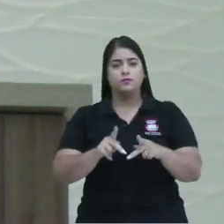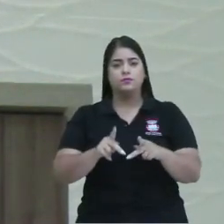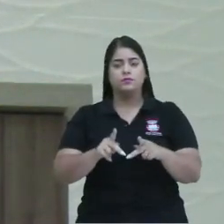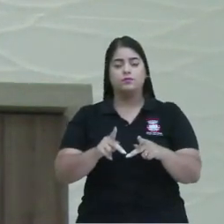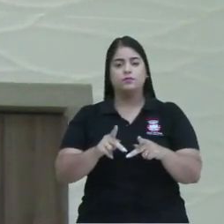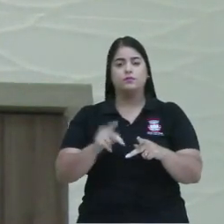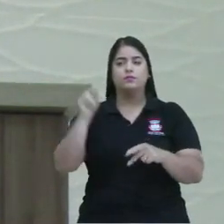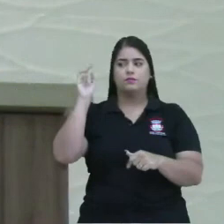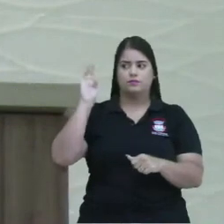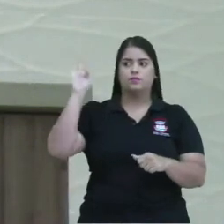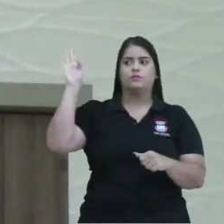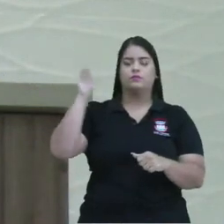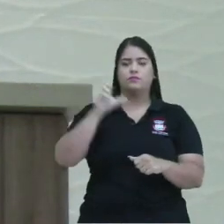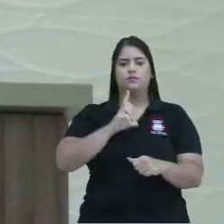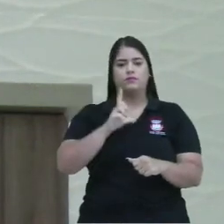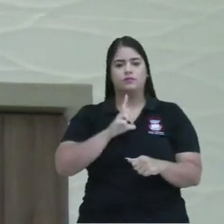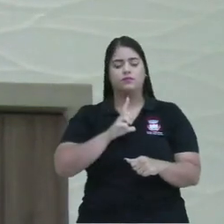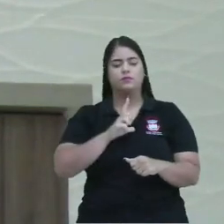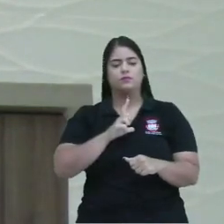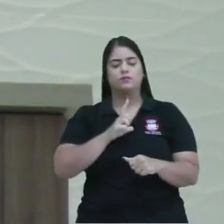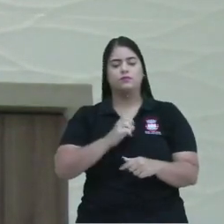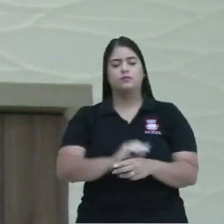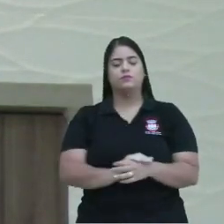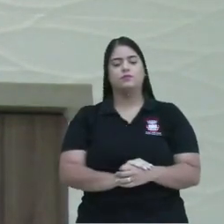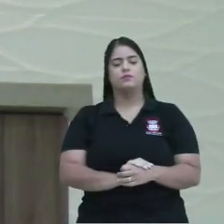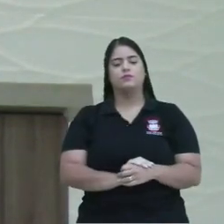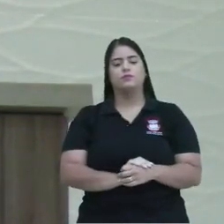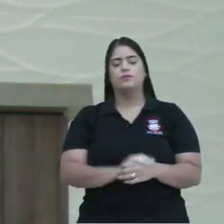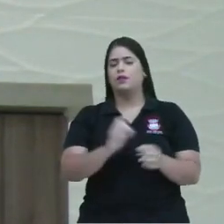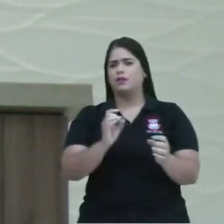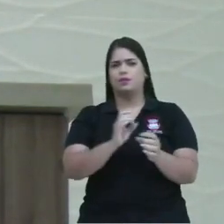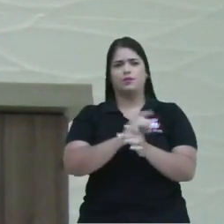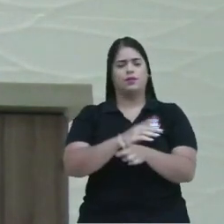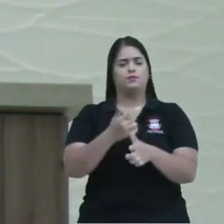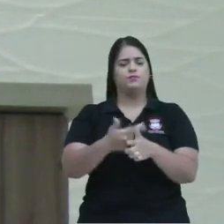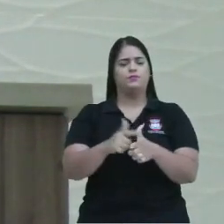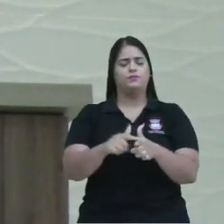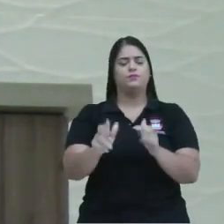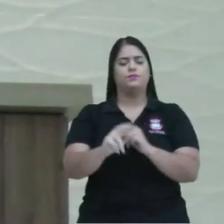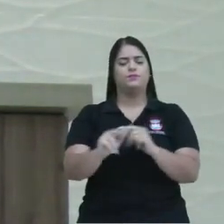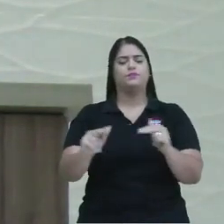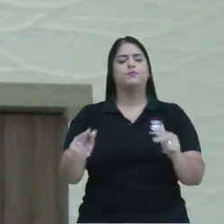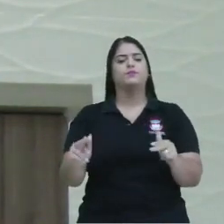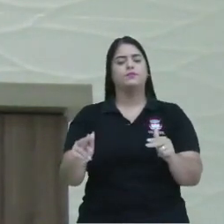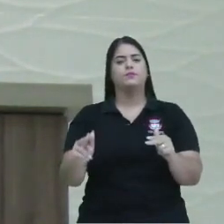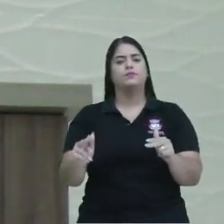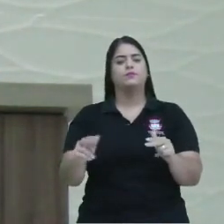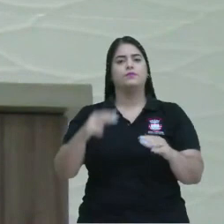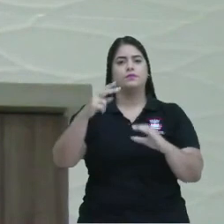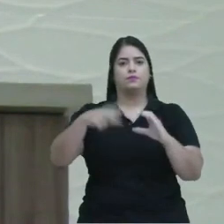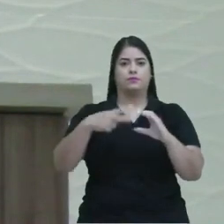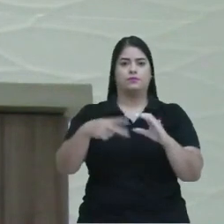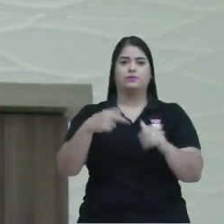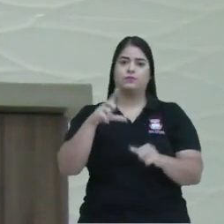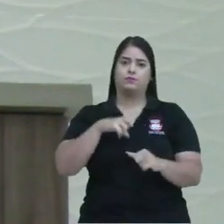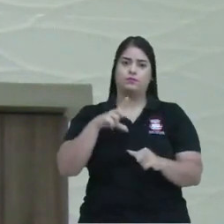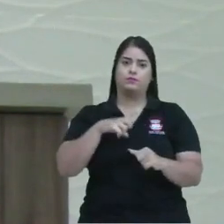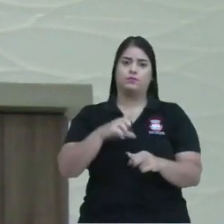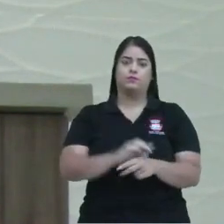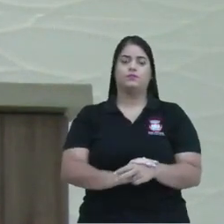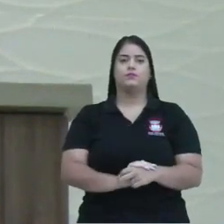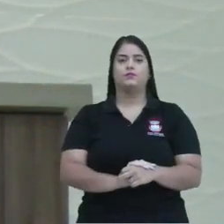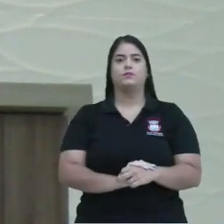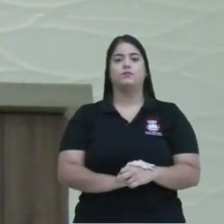eleitos, para resolver os problemas que essa casa traga, não é